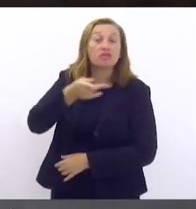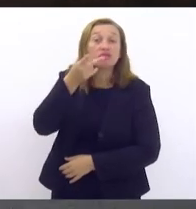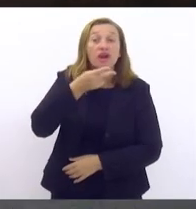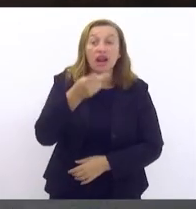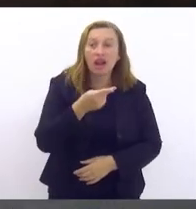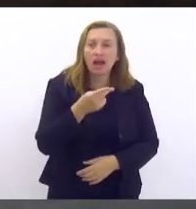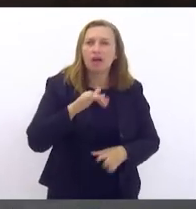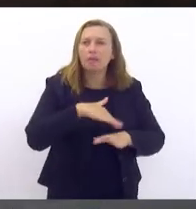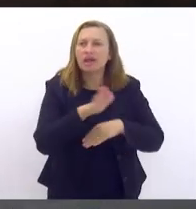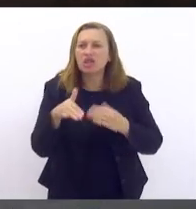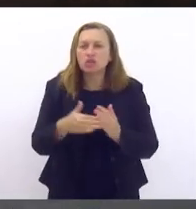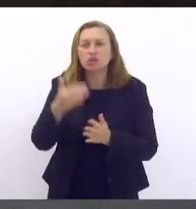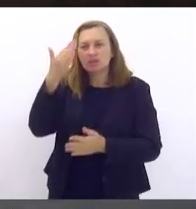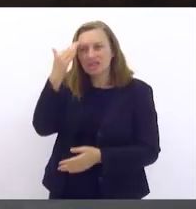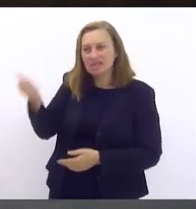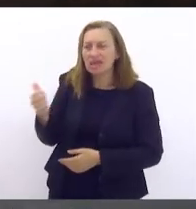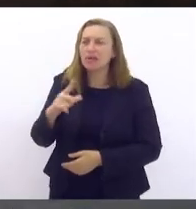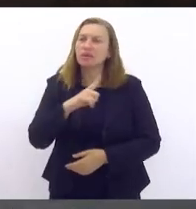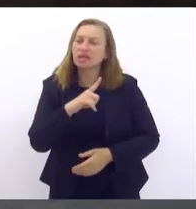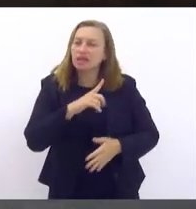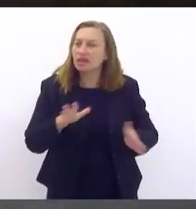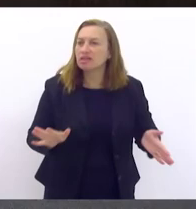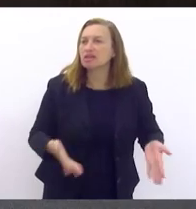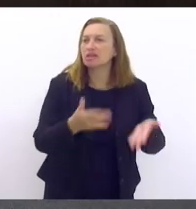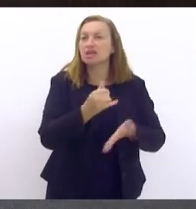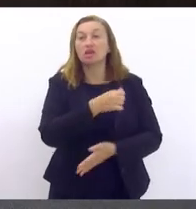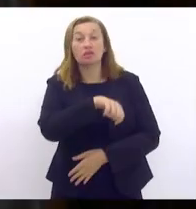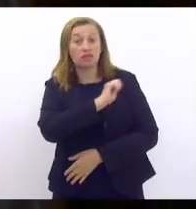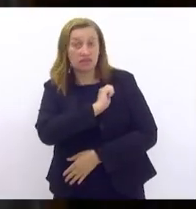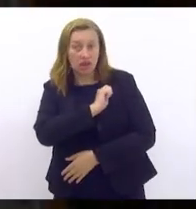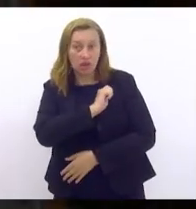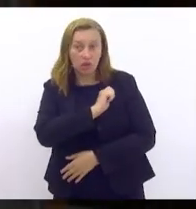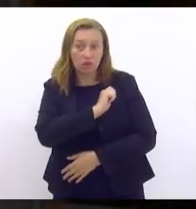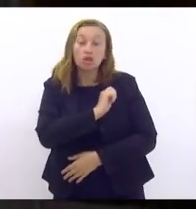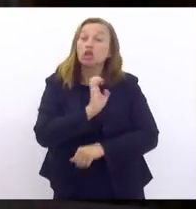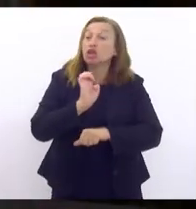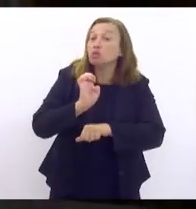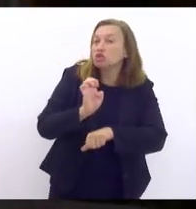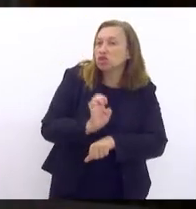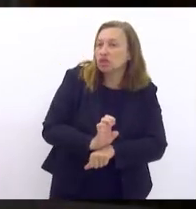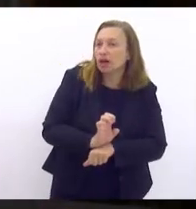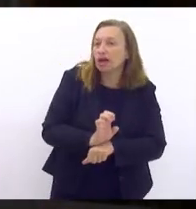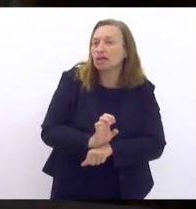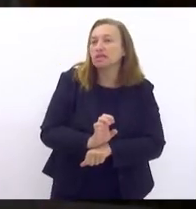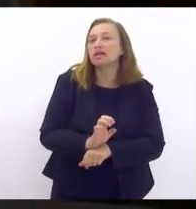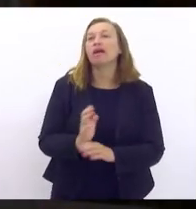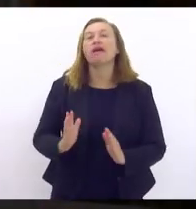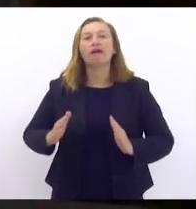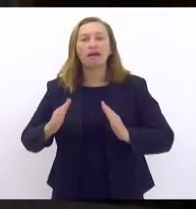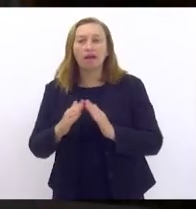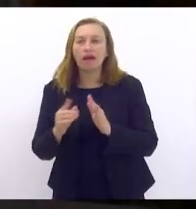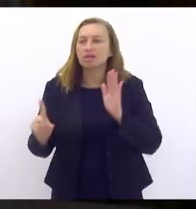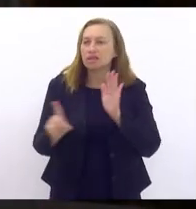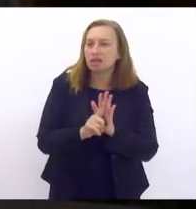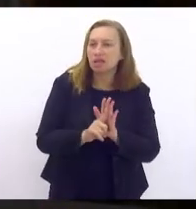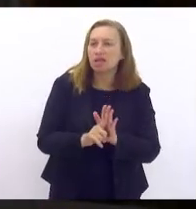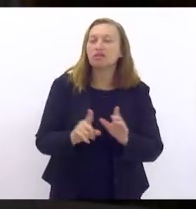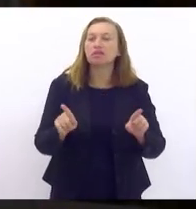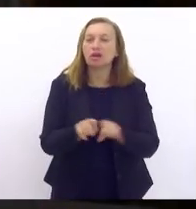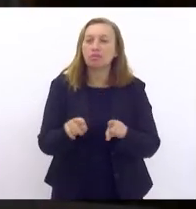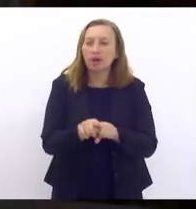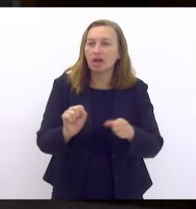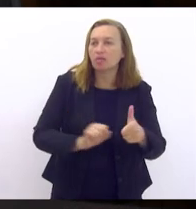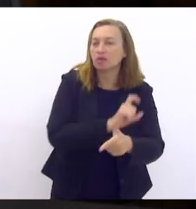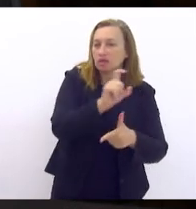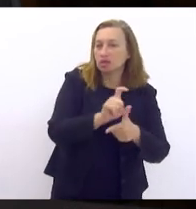para que todos saibam que existe esse incentivo fiscal e que o Estado tanto a casa Legislativa quanto o Executivo